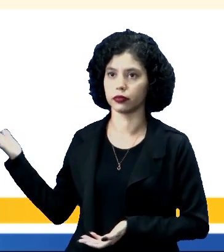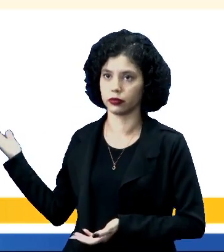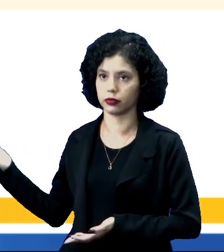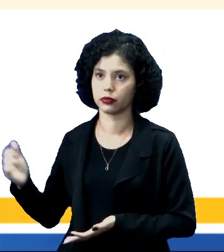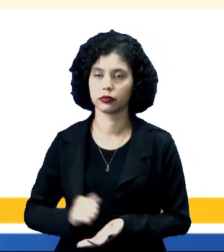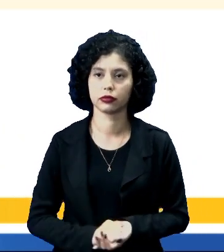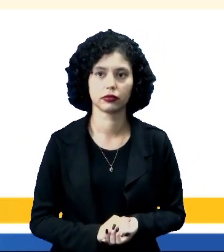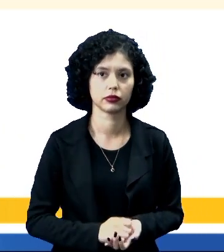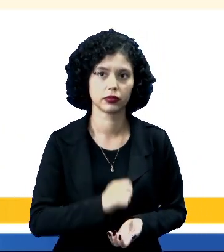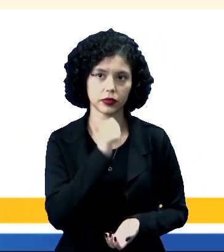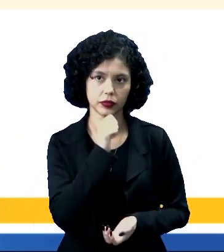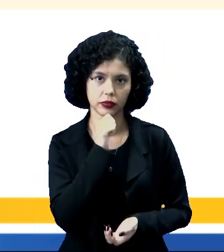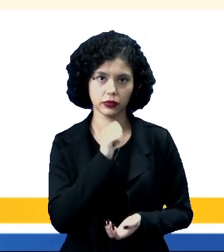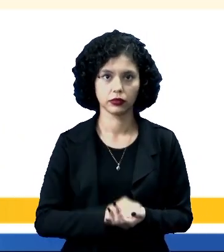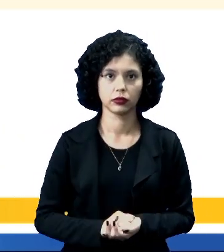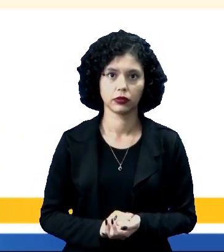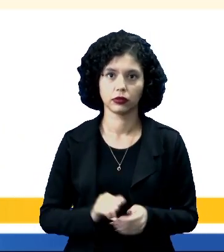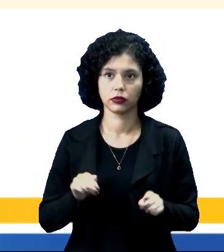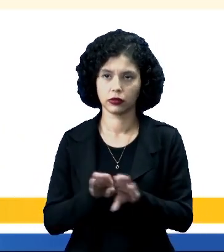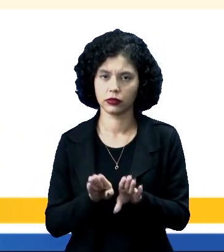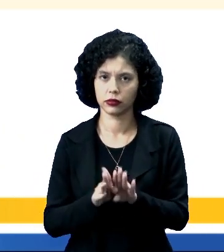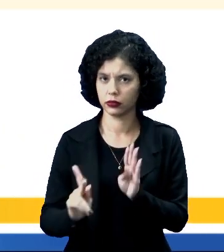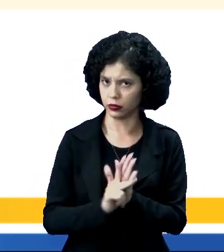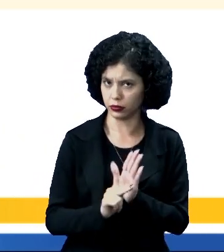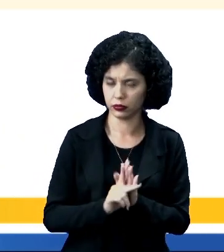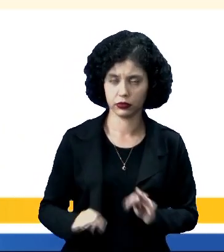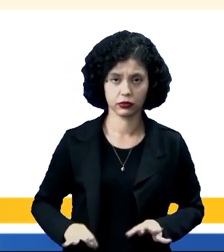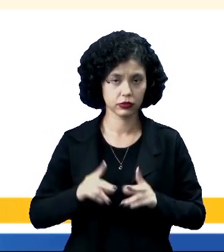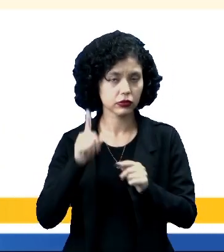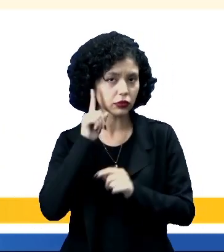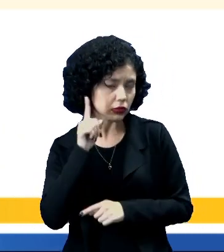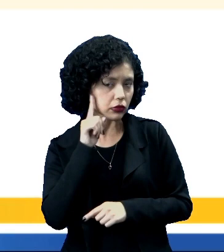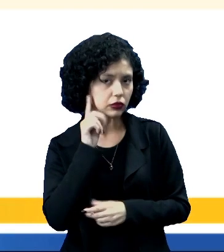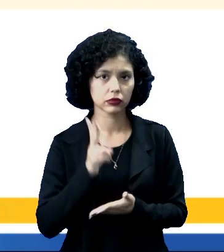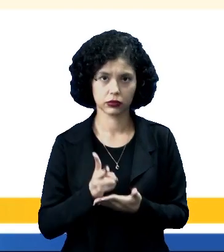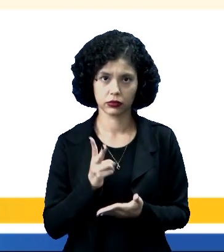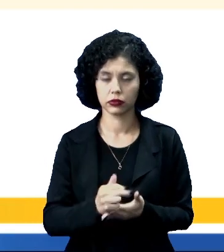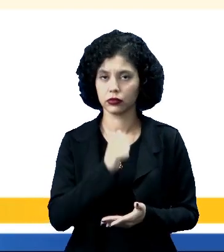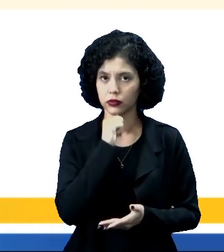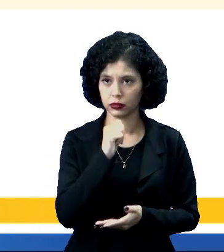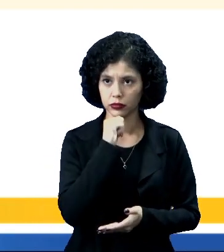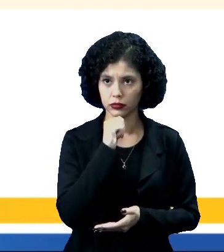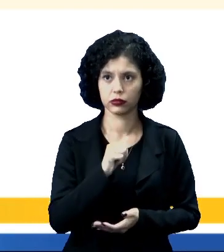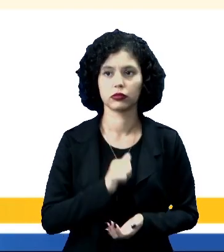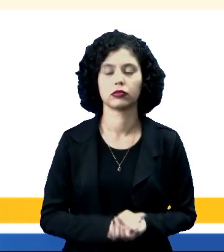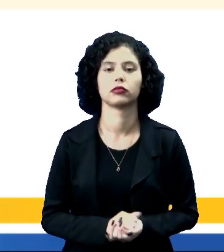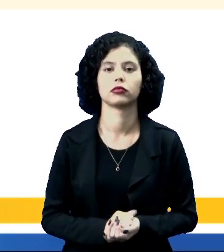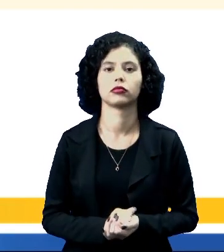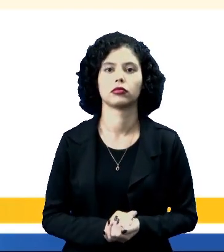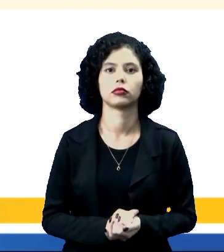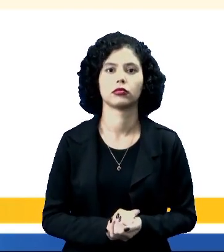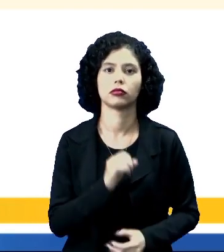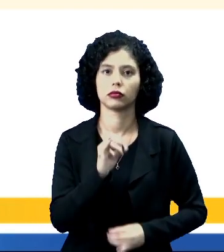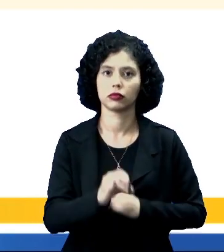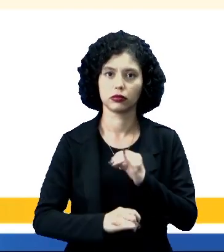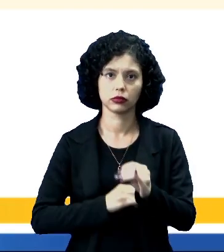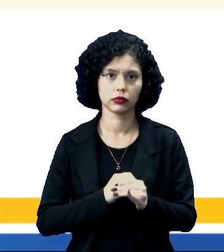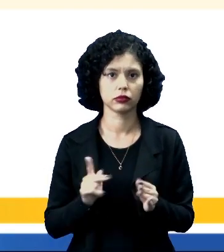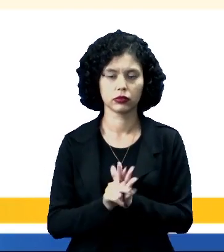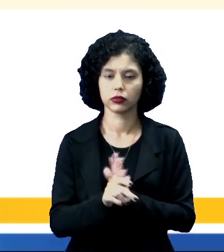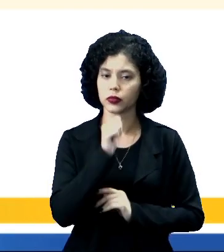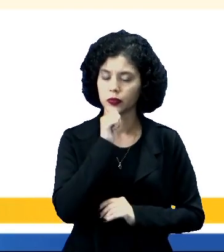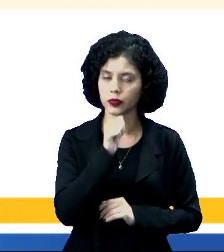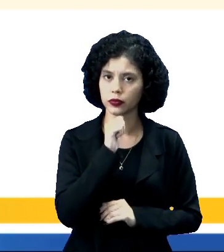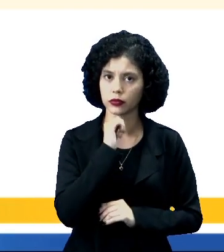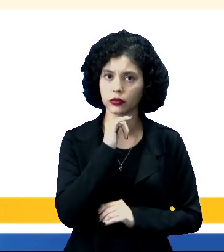vocês que durante o ciclo menstrual não necessariamente todos os dias a mulher vai estar menstruada a menstruação ela acontece em dias